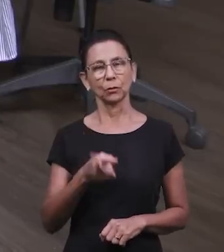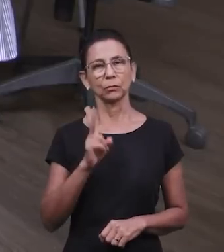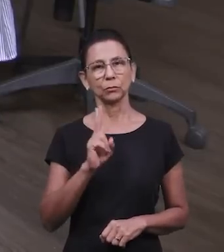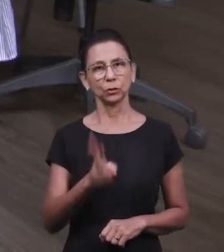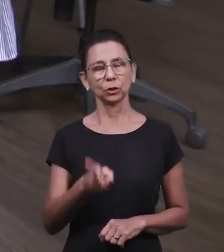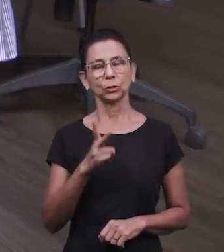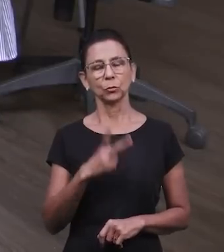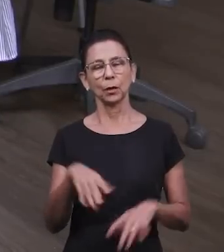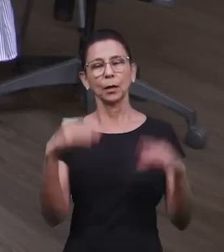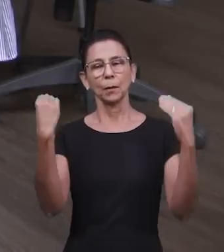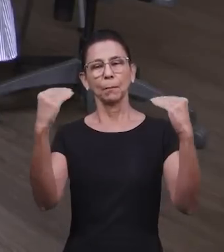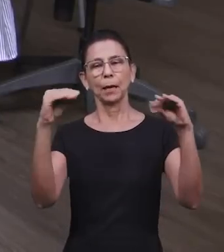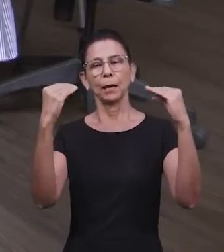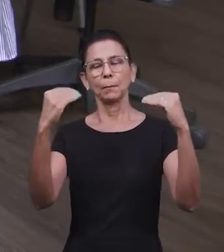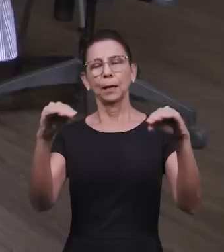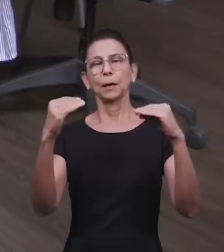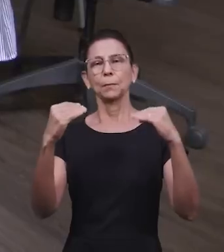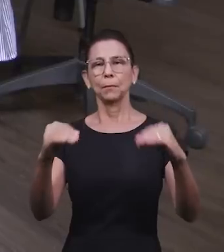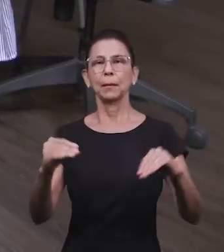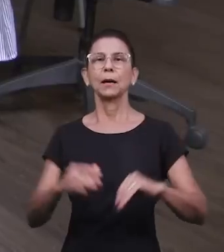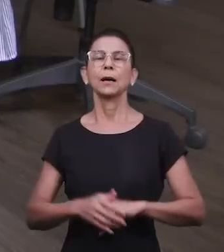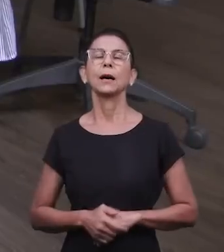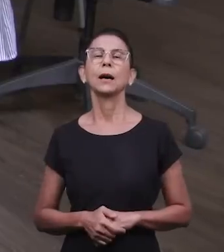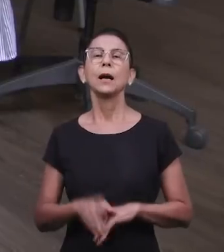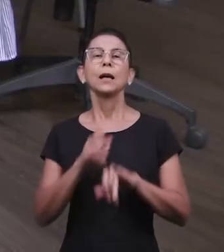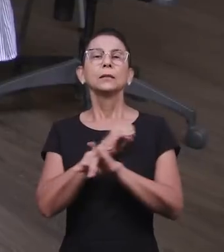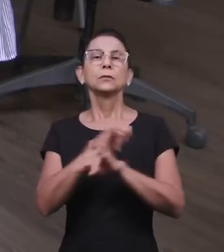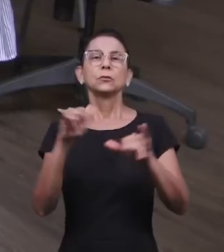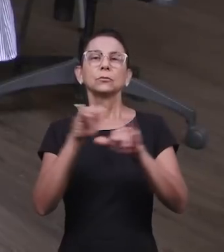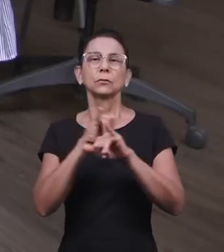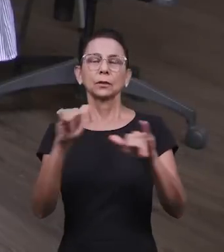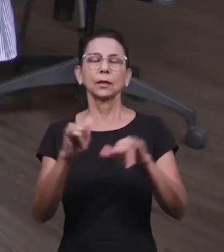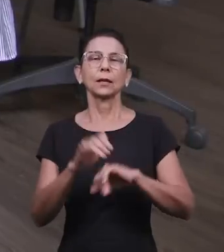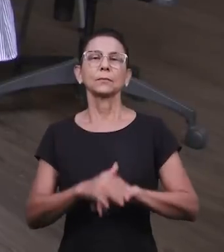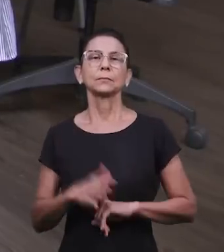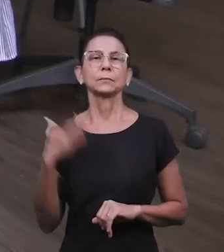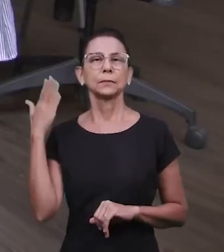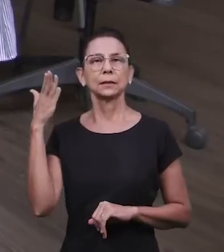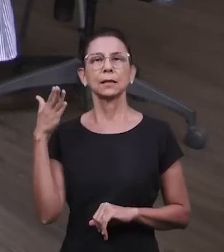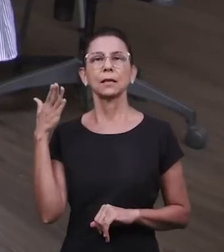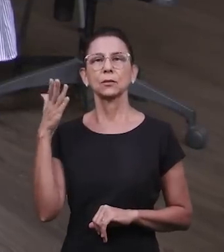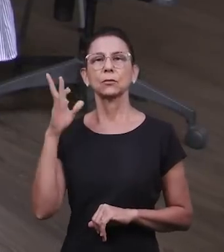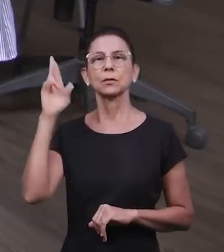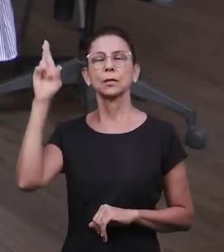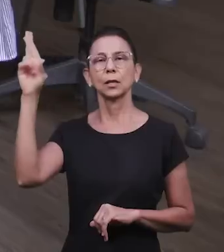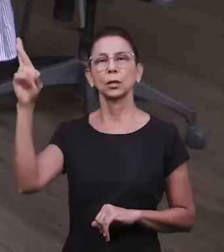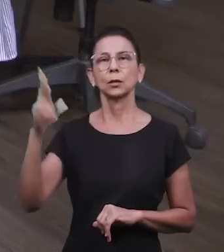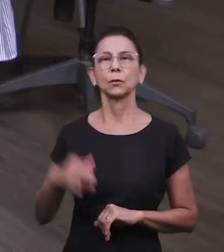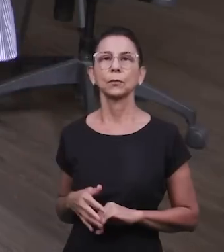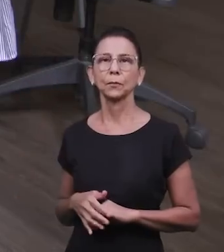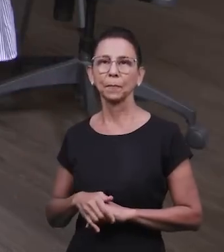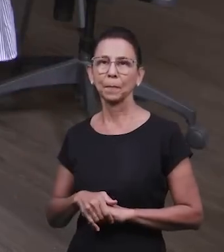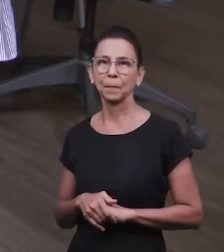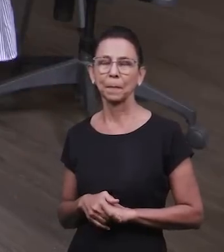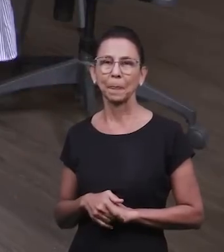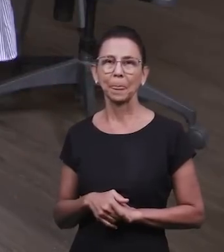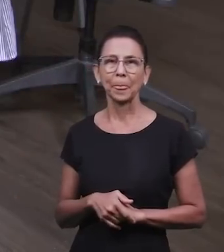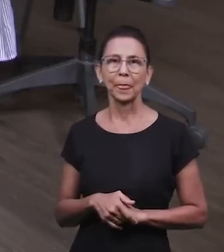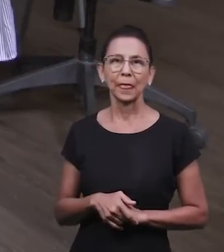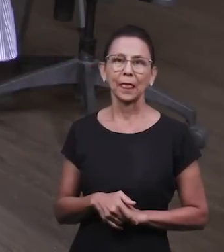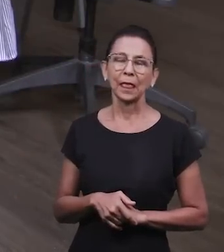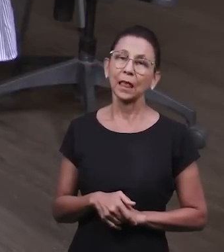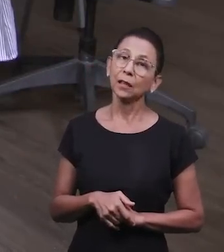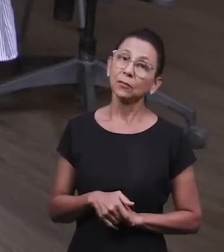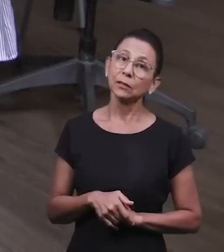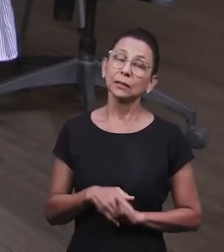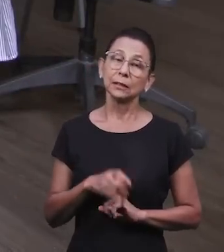cada vez mais é postar mais, é falar mais, é levar mais essa mensagem. Então, se eu não respondi, acho que desse impacto